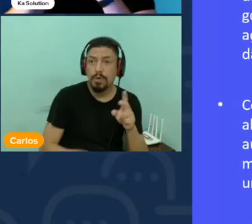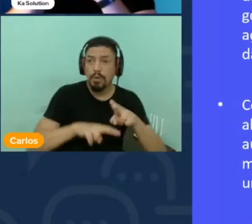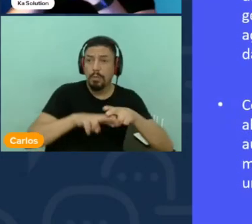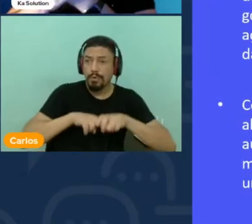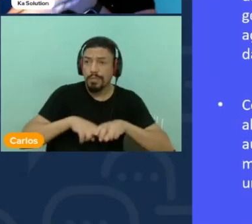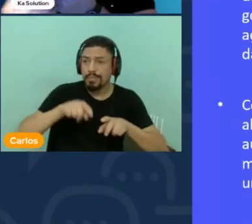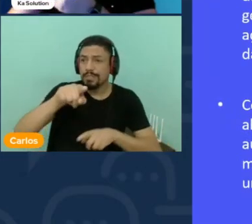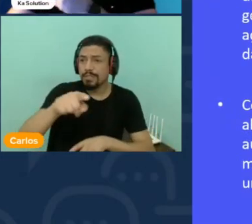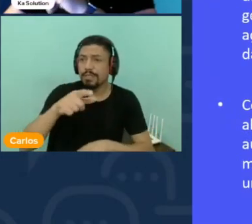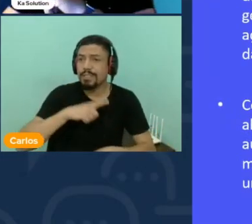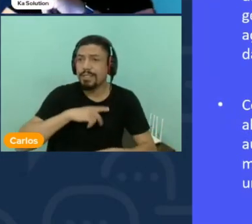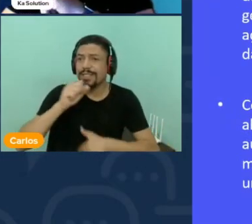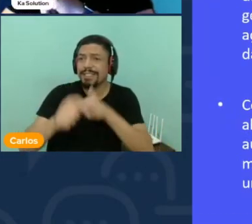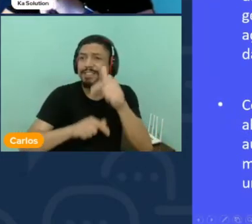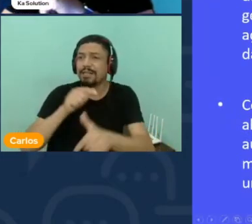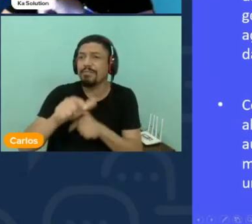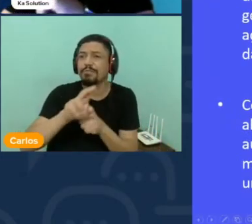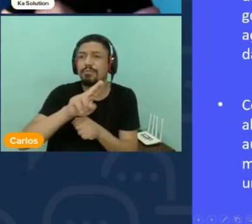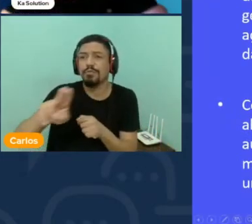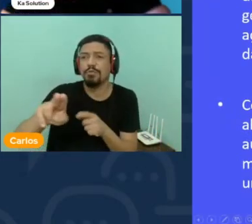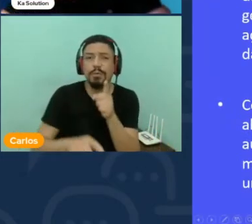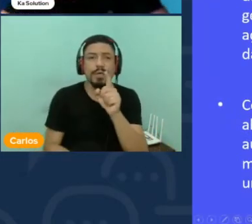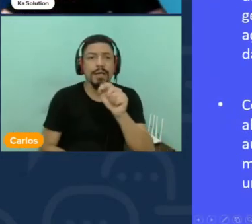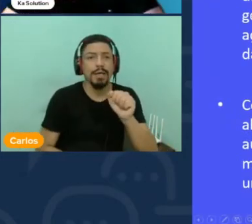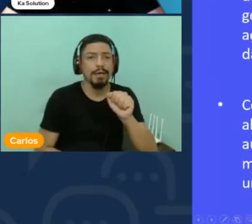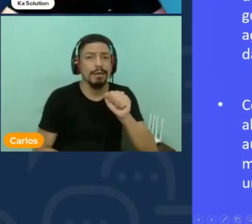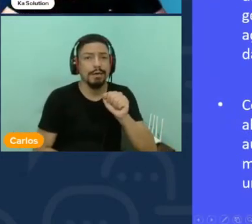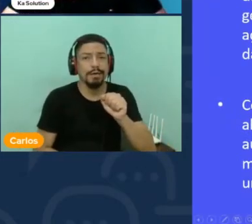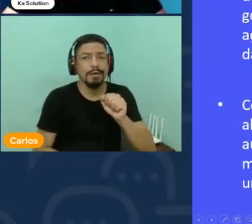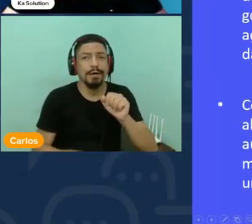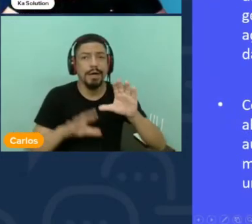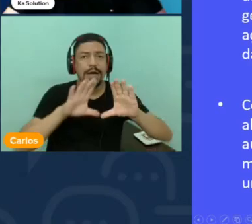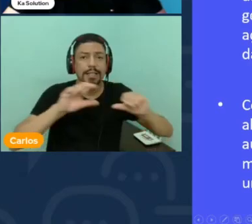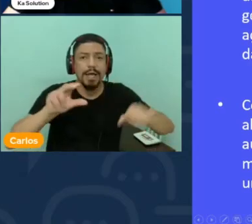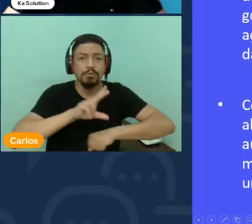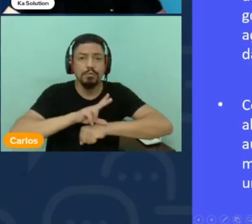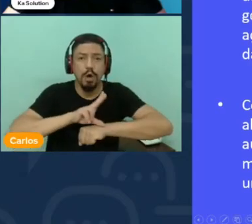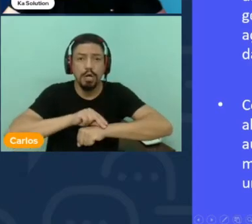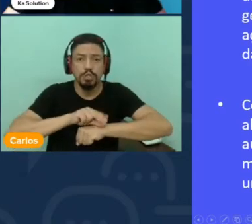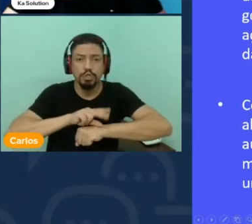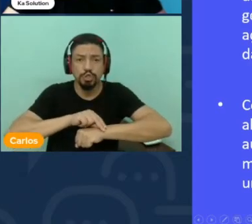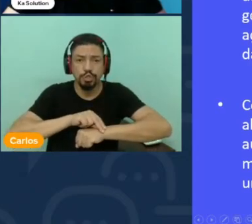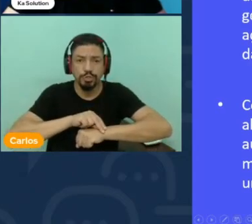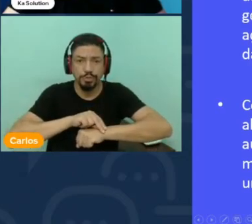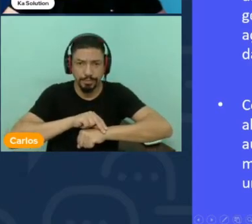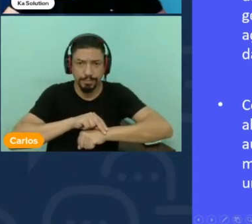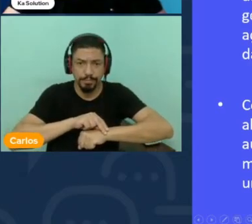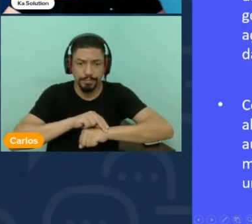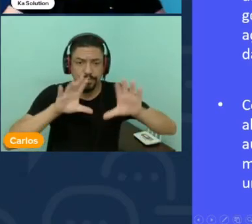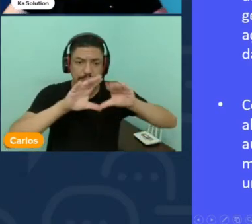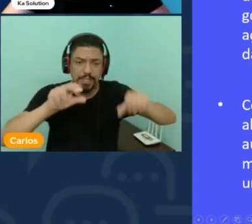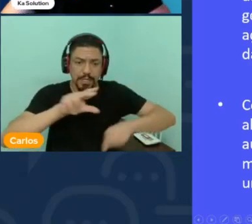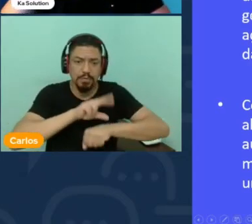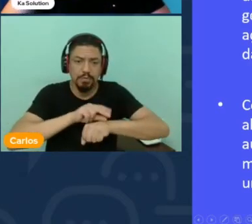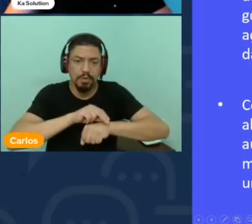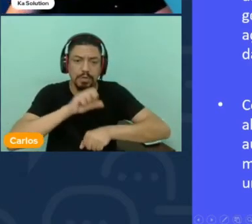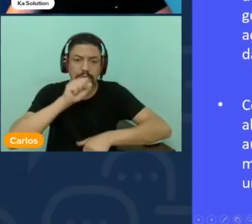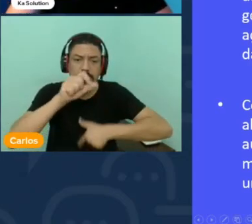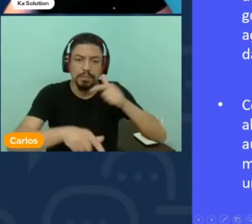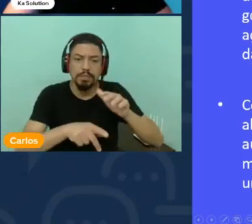a gente tem um serviço chamado Amazon CloudWatch. O Amazon CloudWatch é o serviço